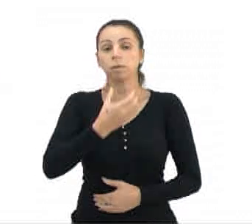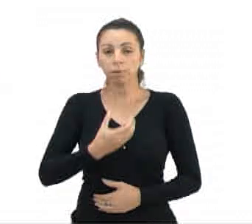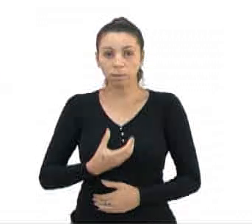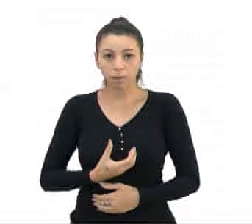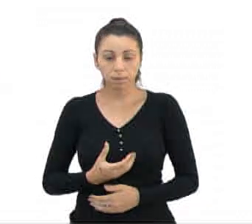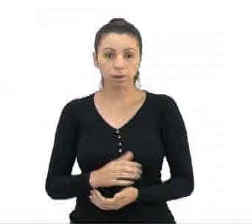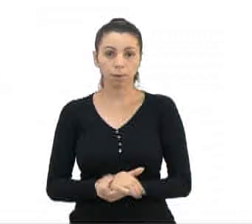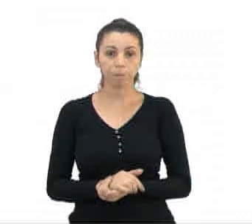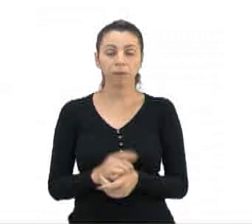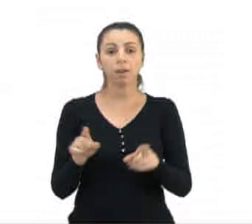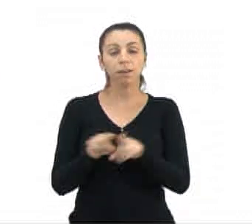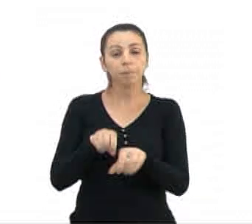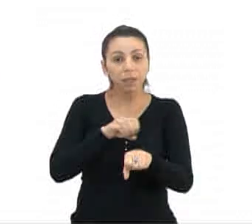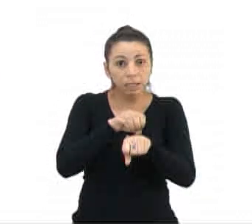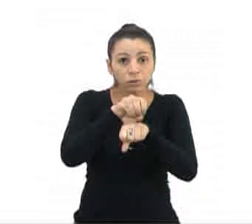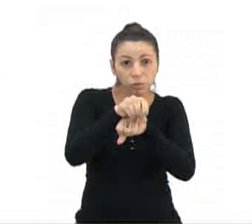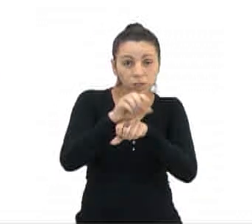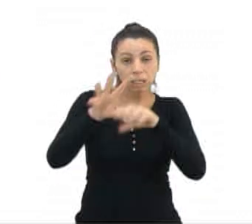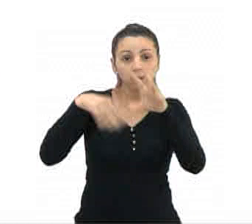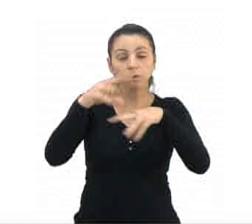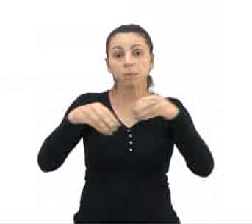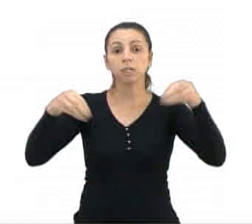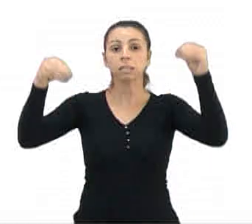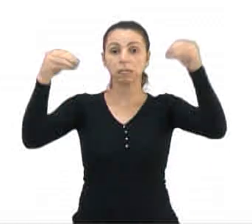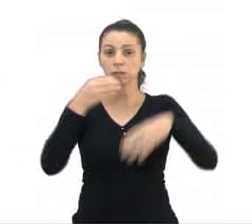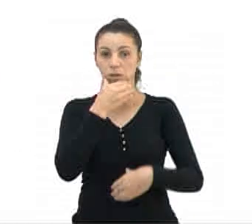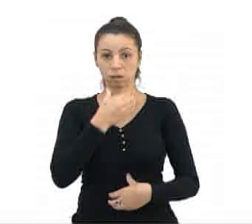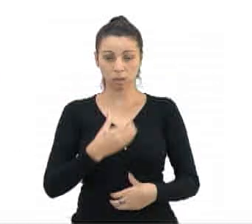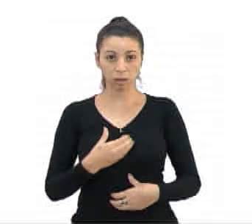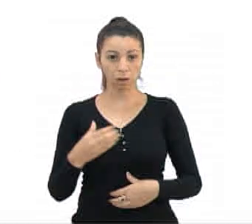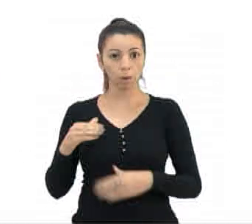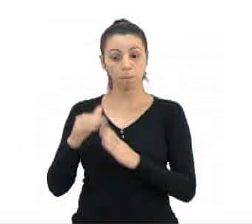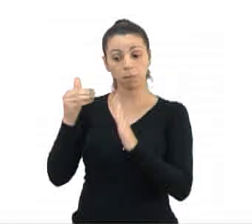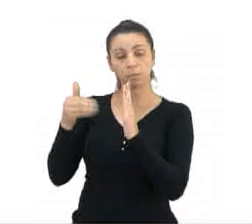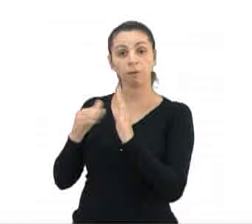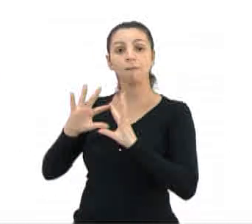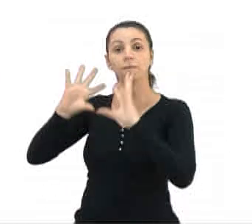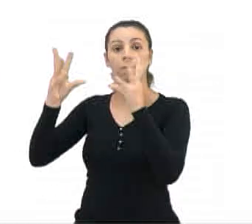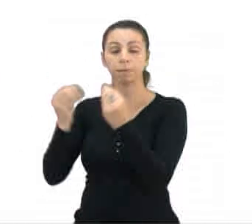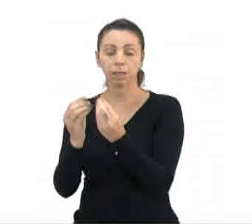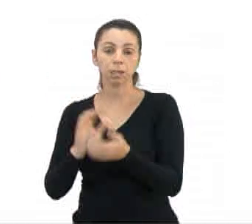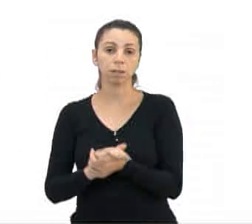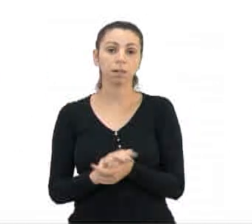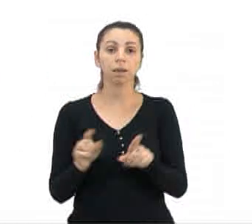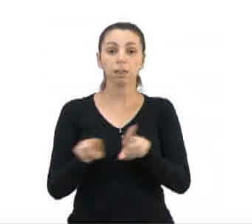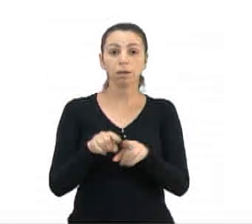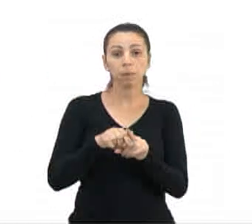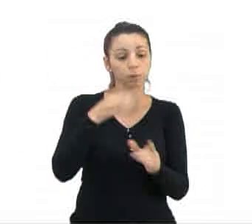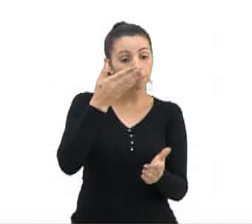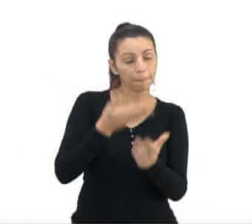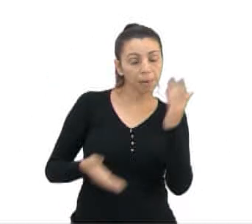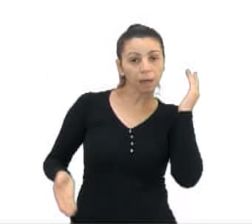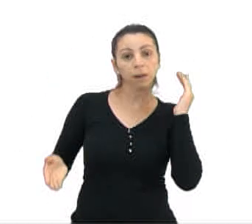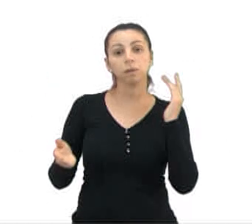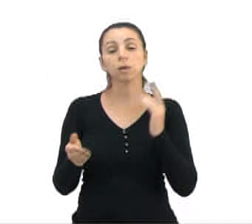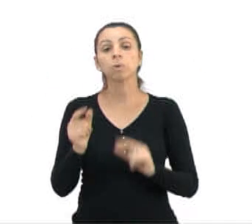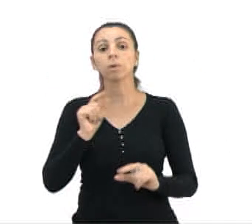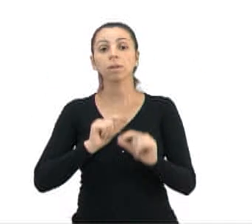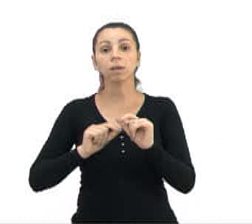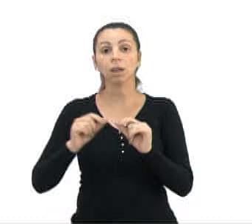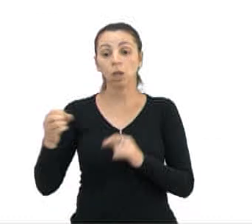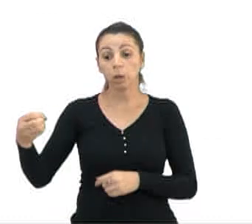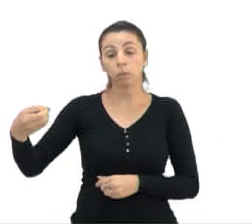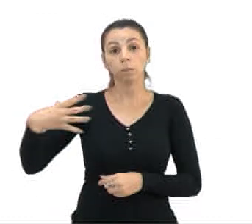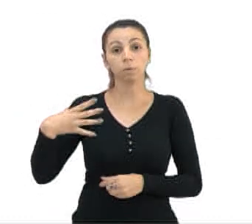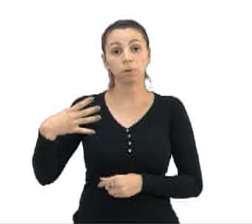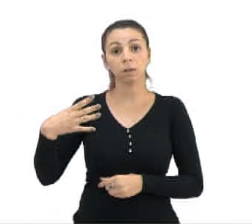presentes natalinos para toda a família. Ademais, você não deve perder as novidades sobre a moda neste verão e ainda